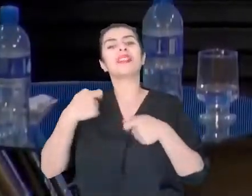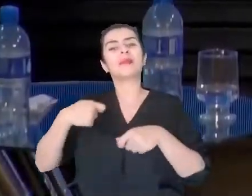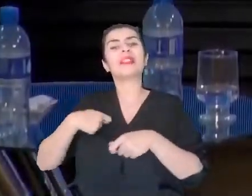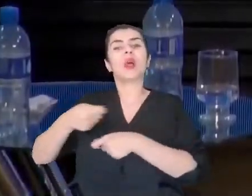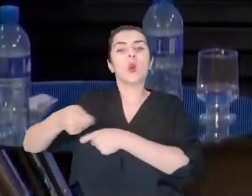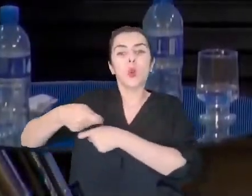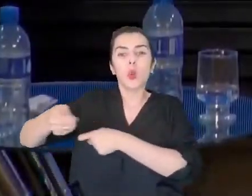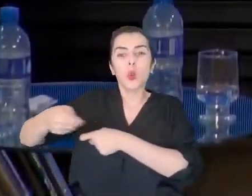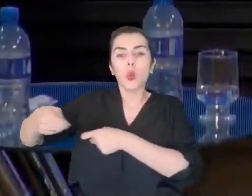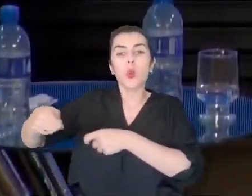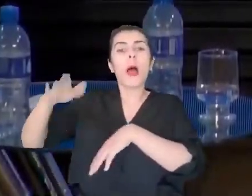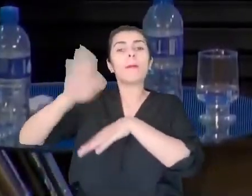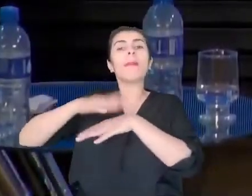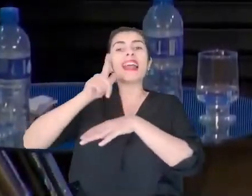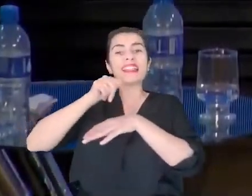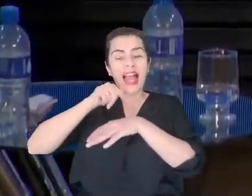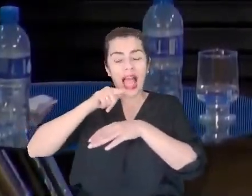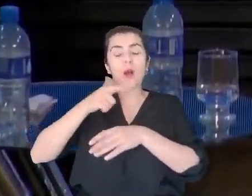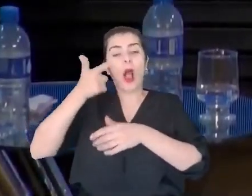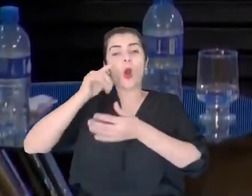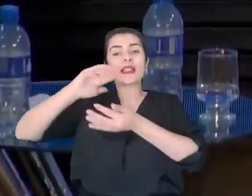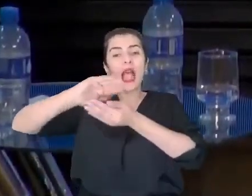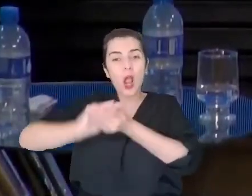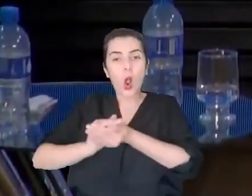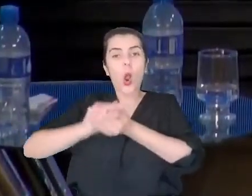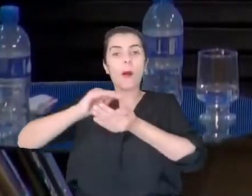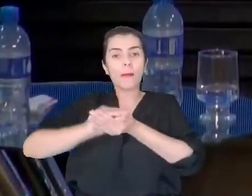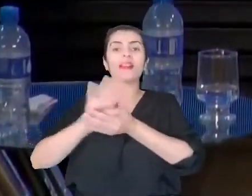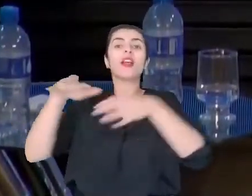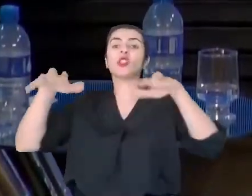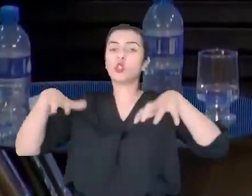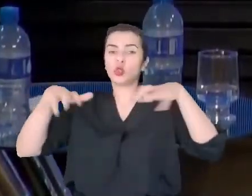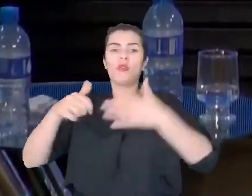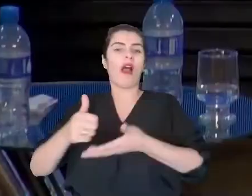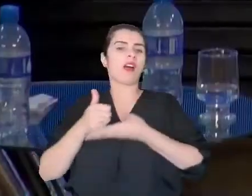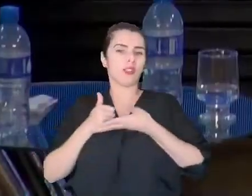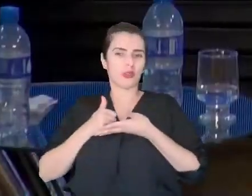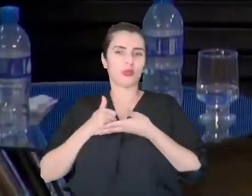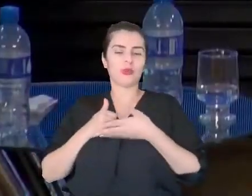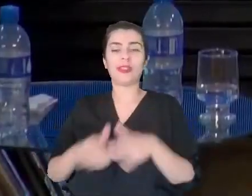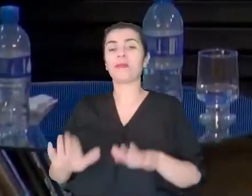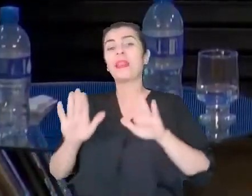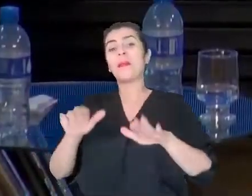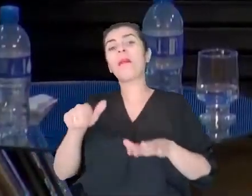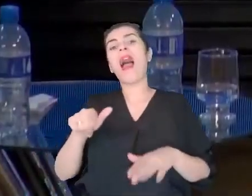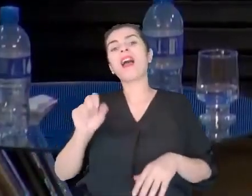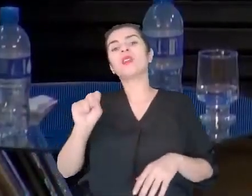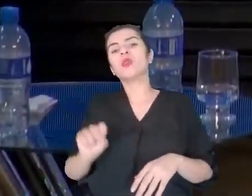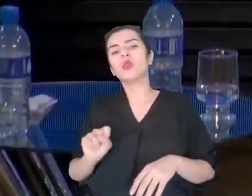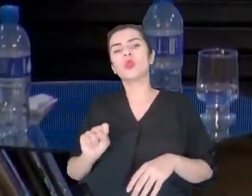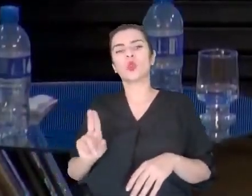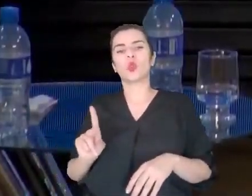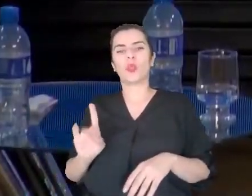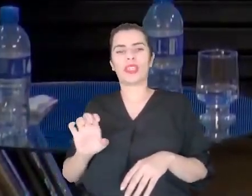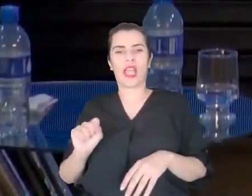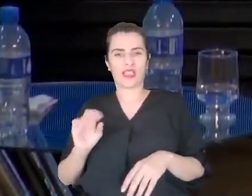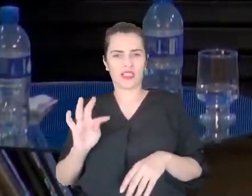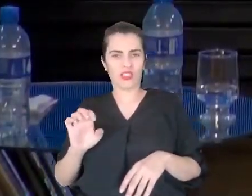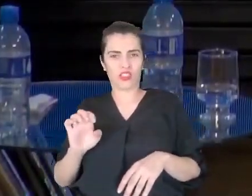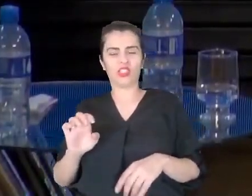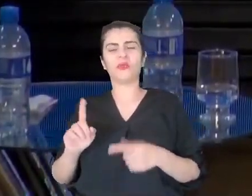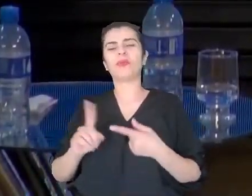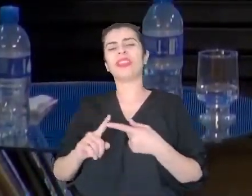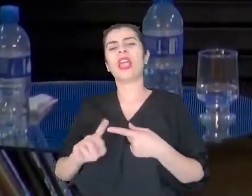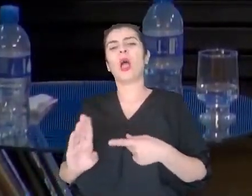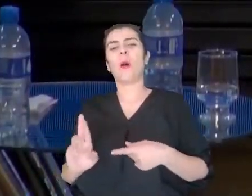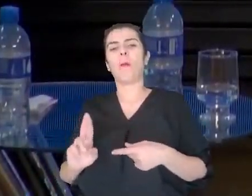umidificar para poder fazer a compactação. Pelo outro lado, né, as operações aqui do Sudeste, que é Itabira e Brucutu, a